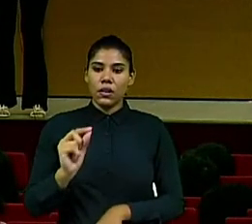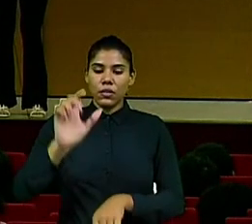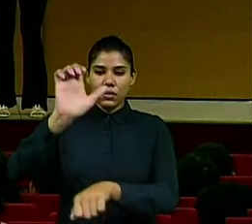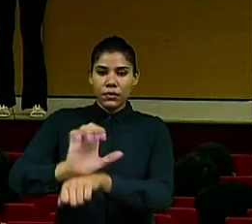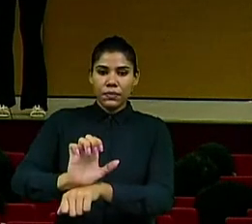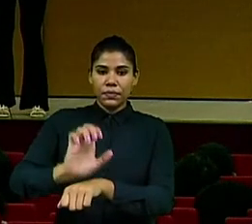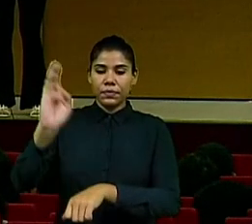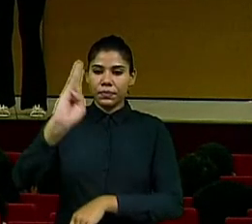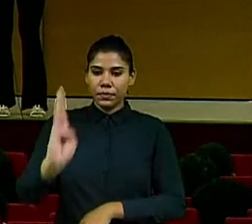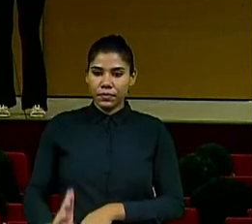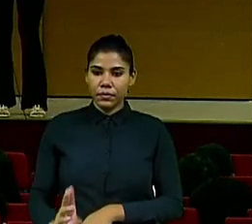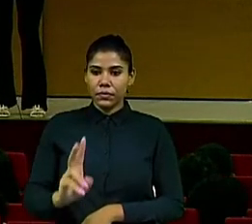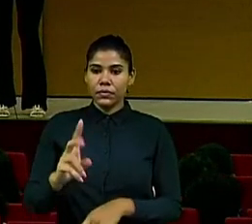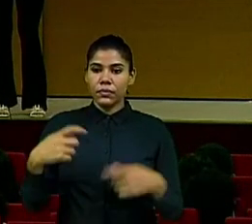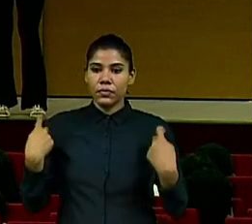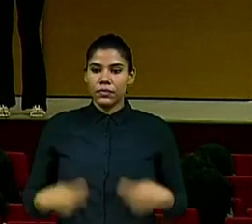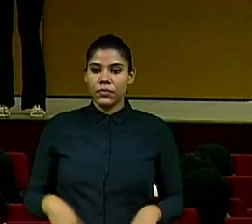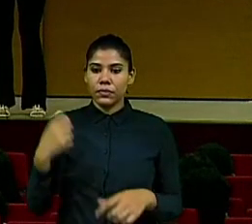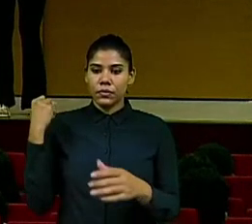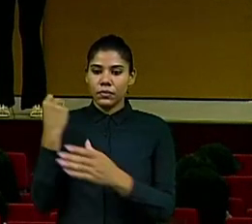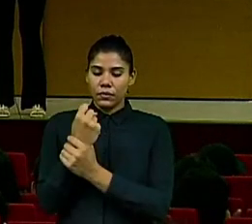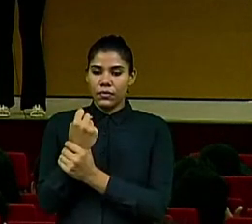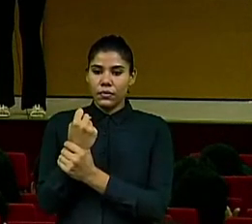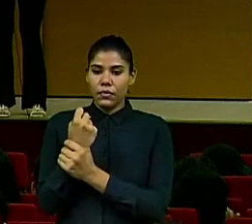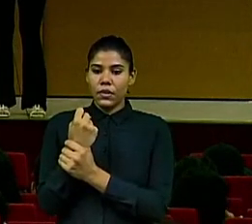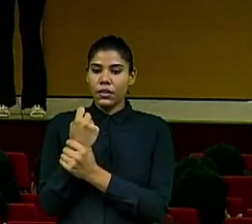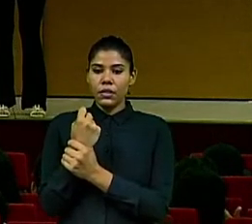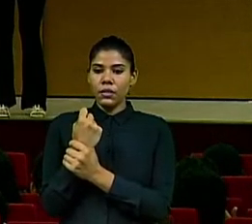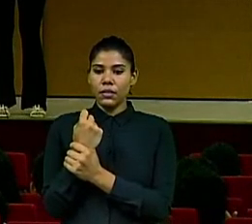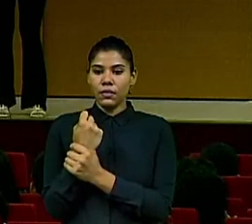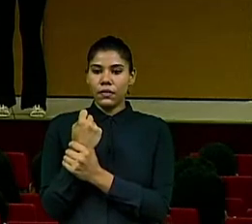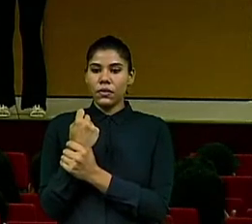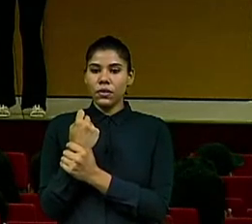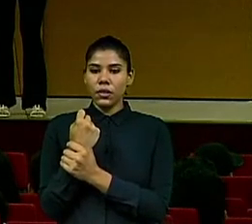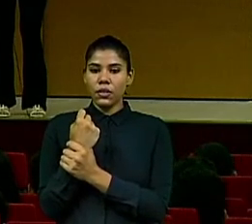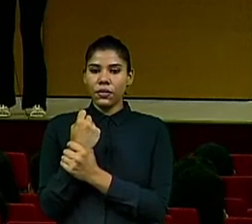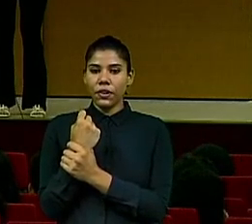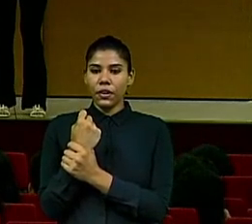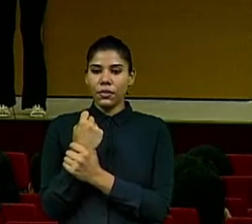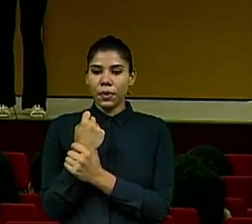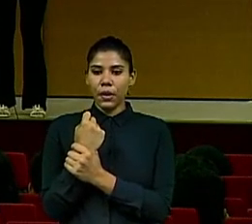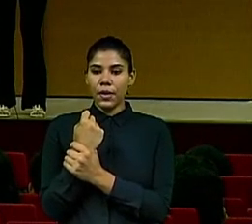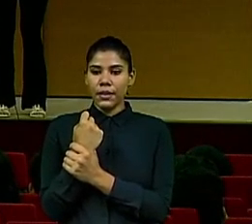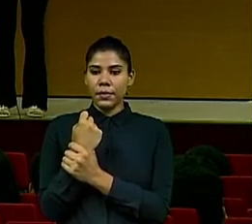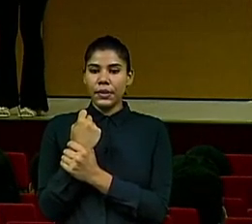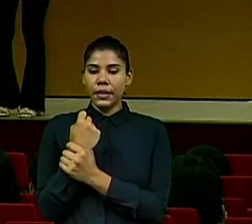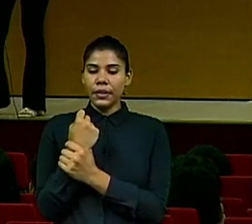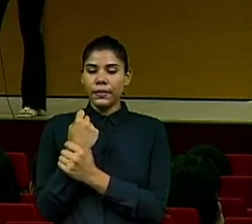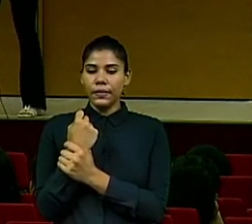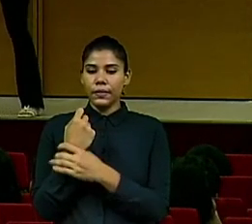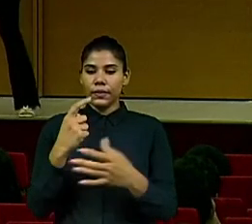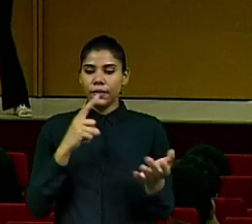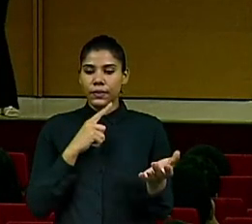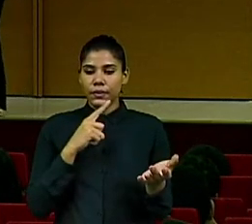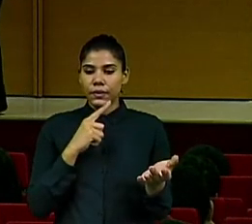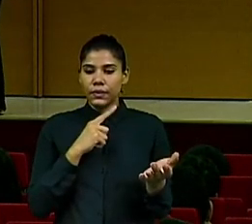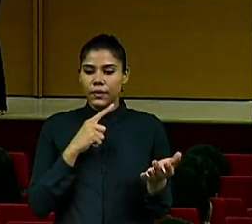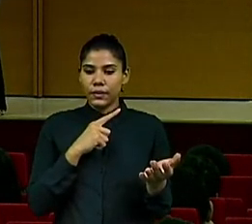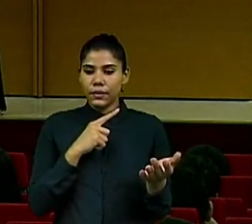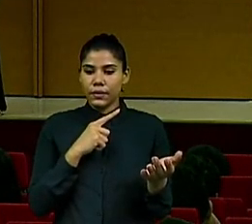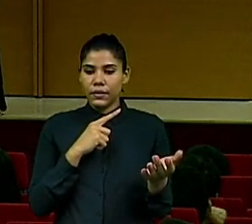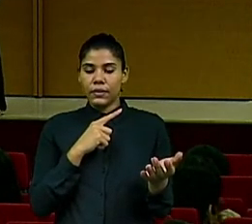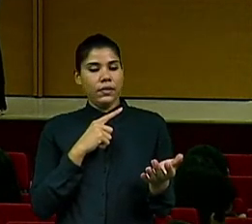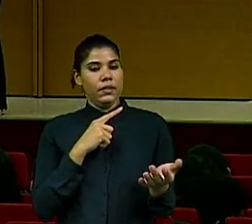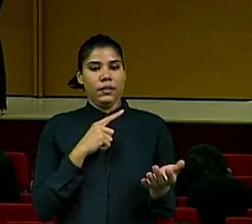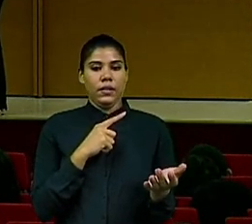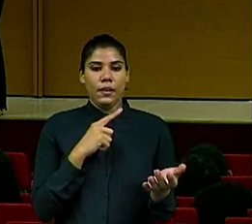ele deve garantir a dignidade da pessoa né Deve garantir a dignidade humana né então tem pessoas que vivem em uma